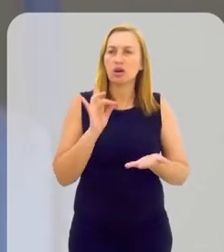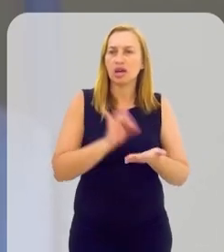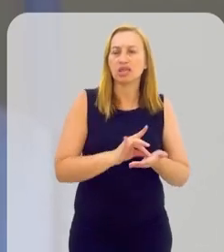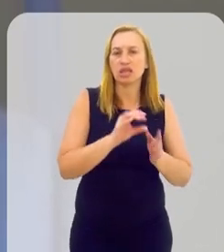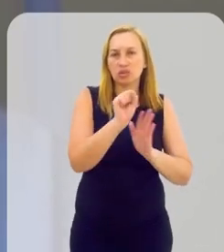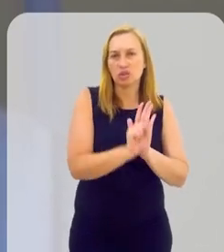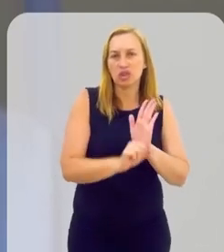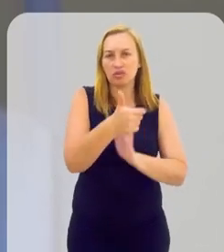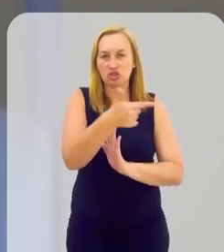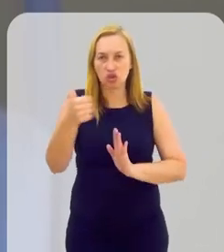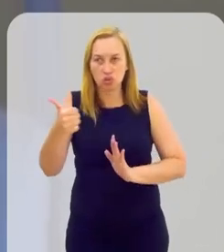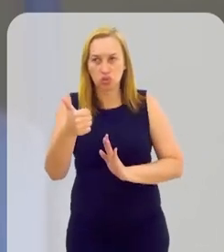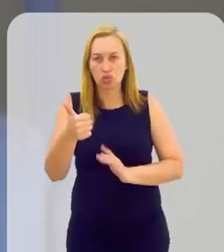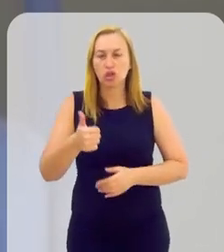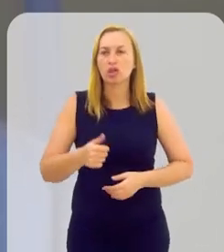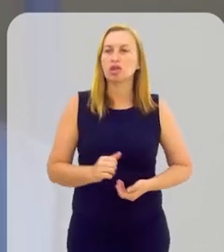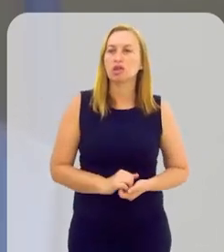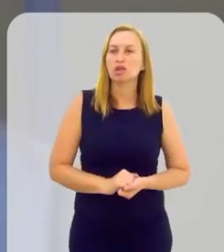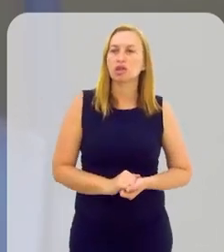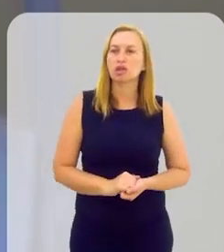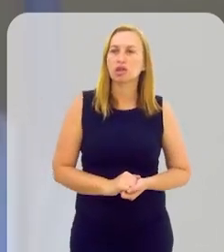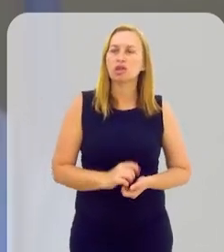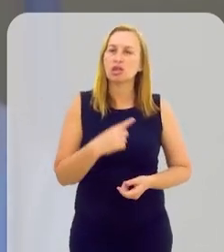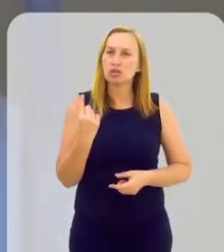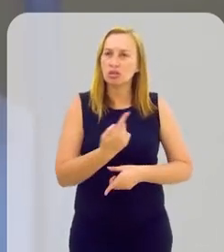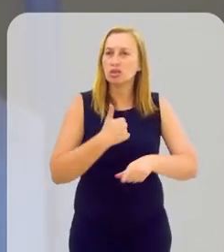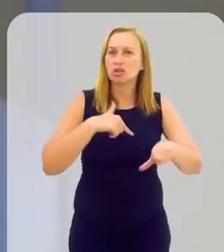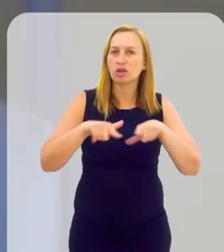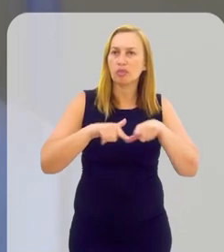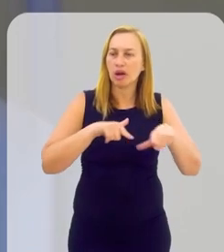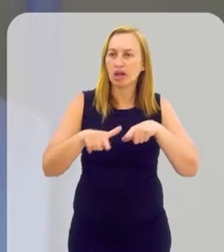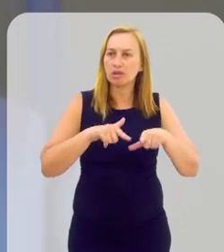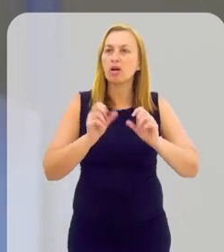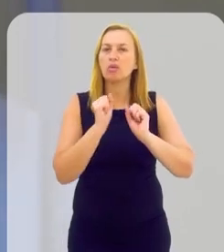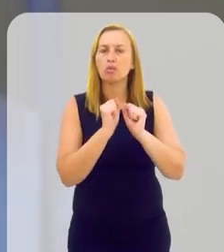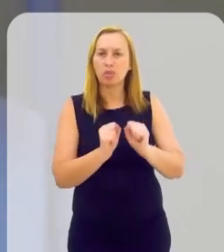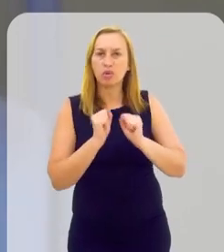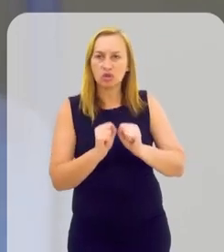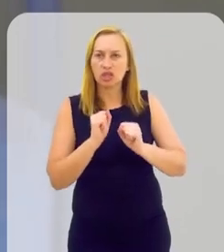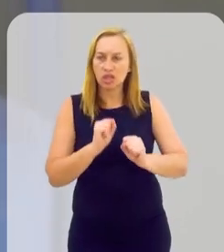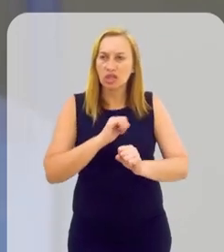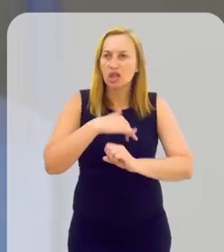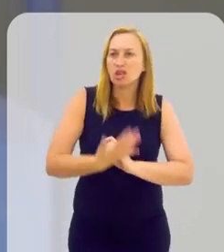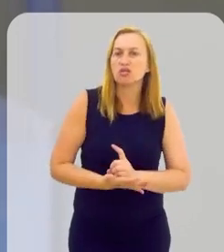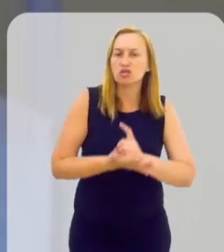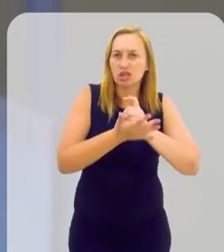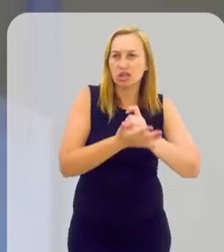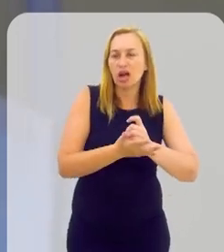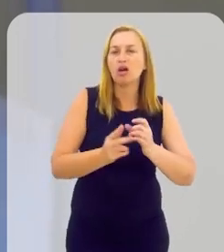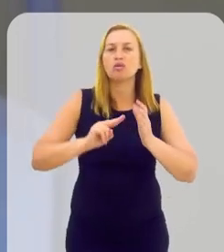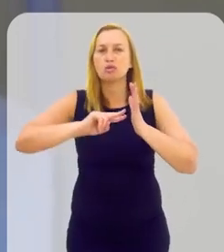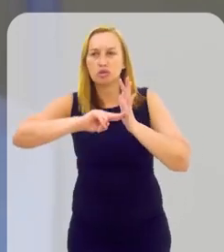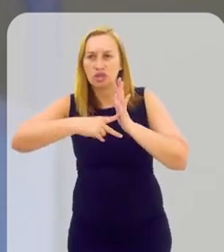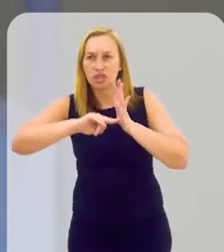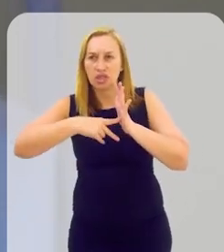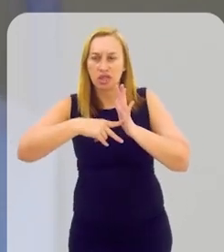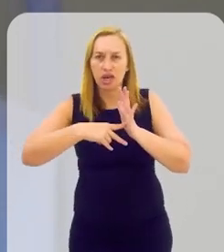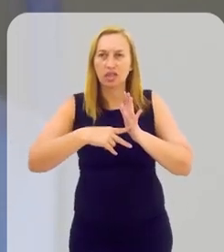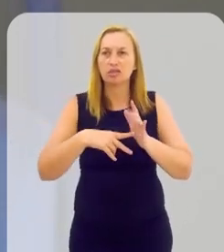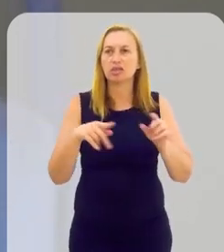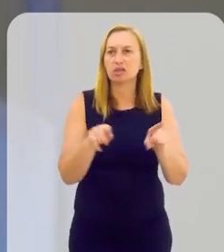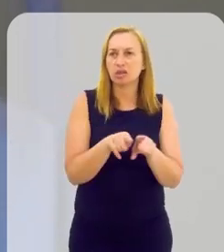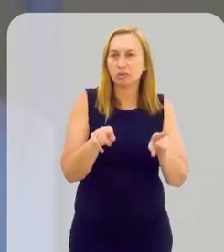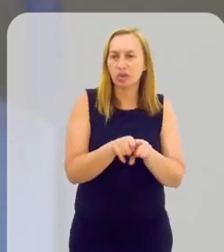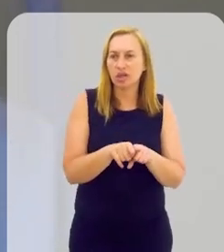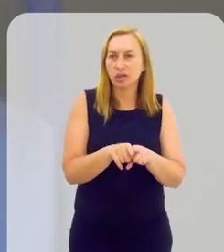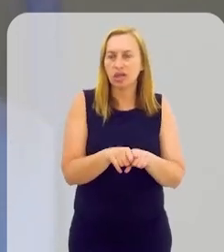qualidade e proatividade para uma realidade do século XXI, em que a gente atua para poder